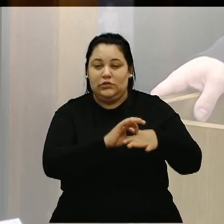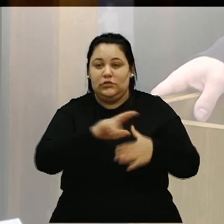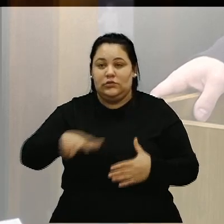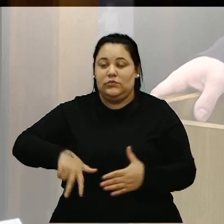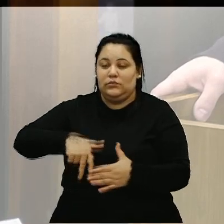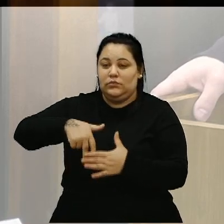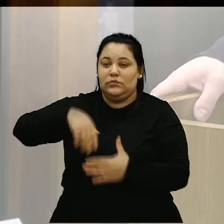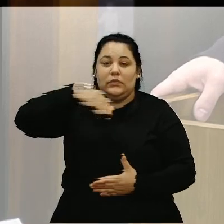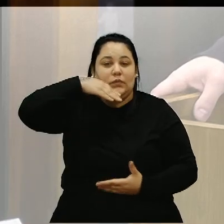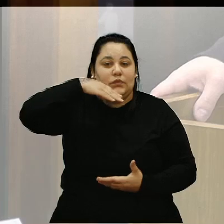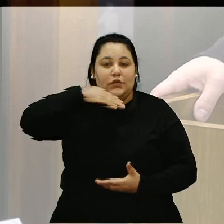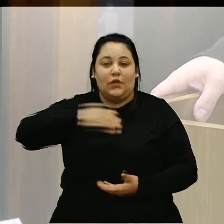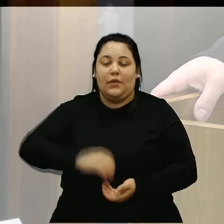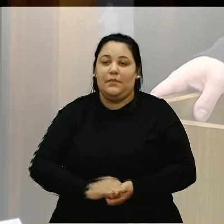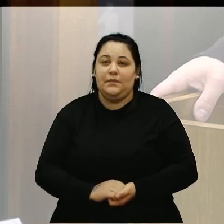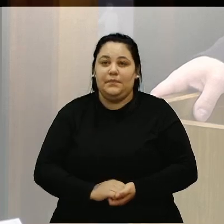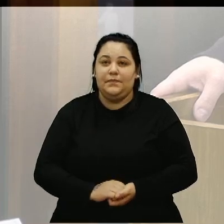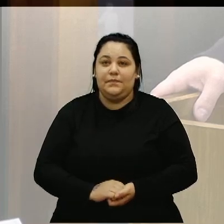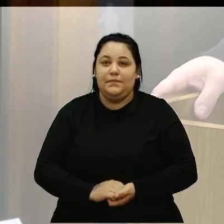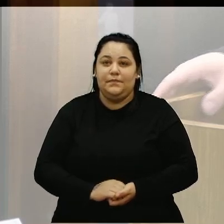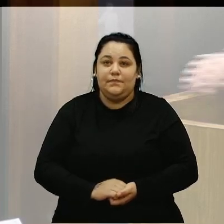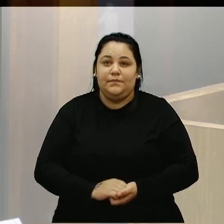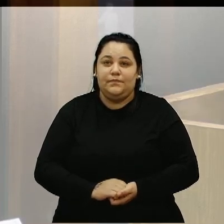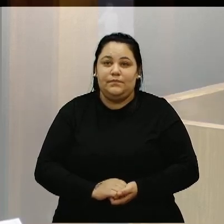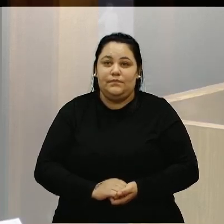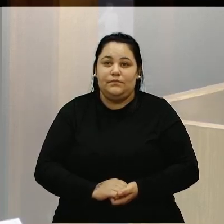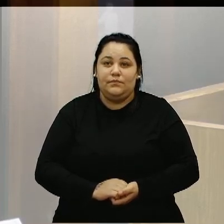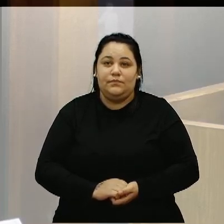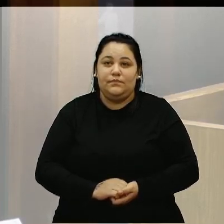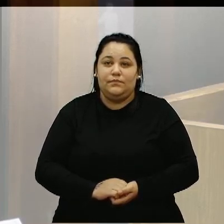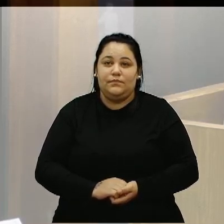na tribuna, vereador Bortola. Obrigado, presidente.